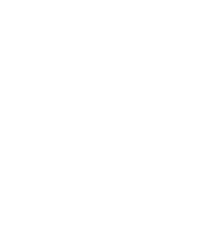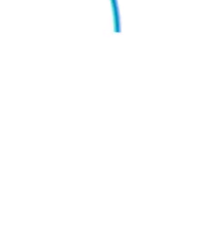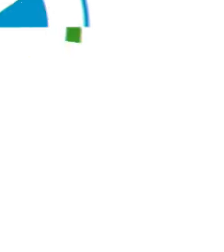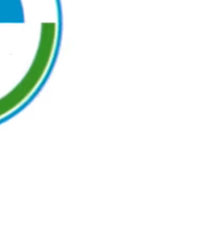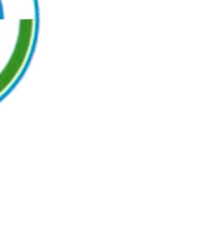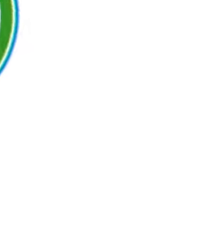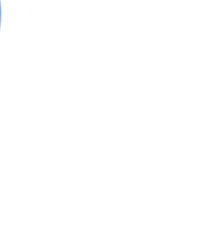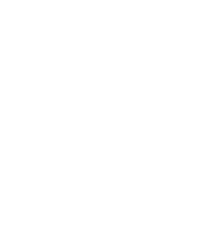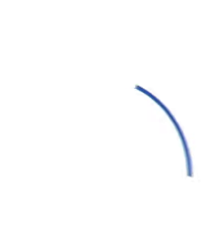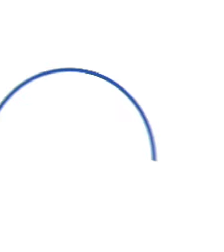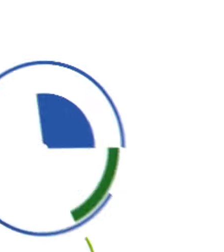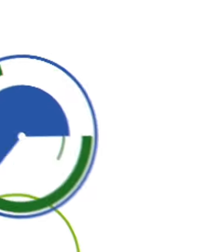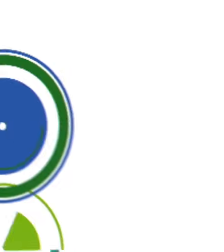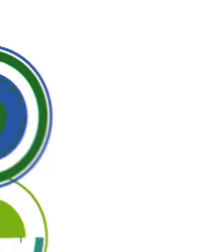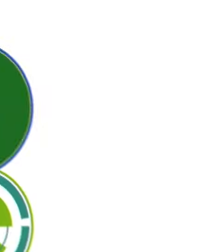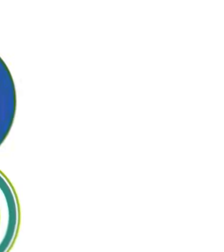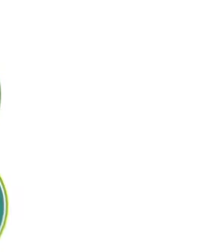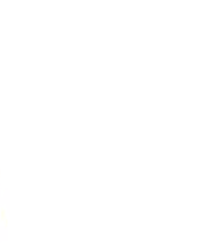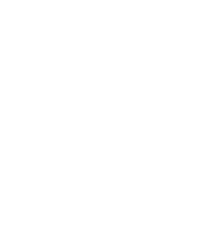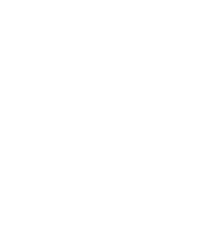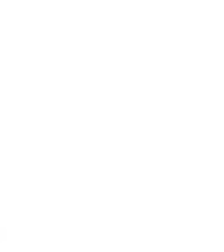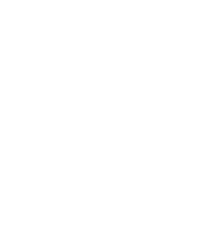E aí